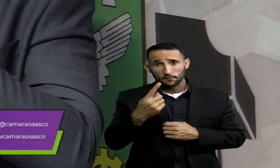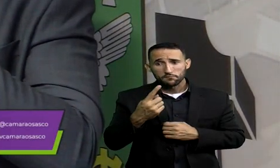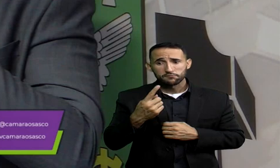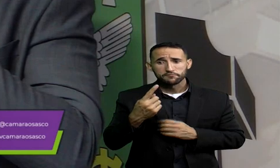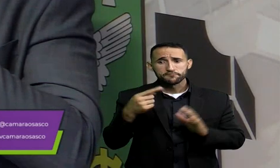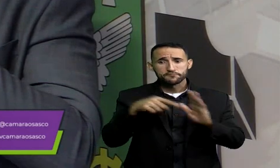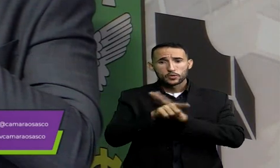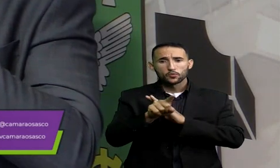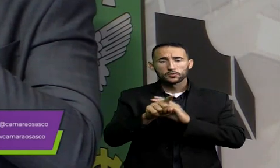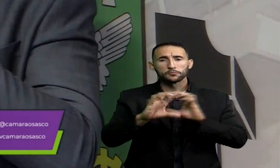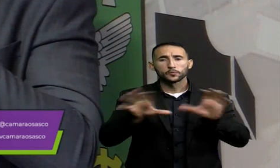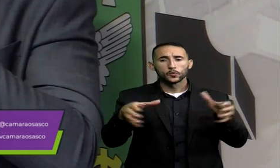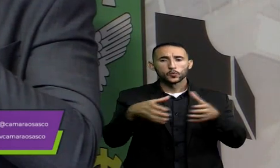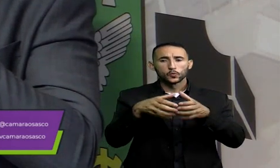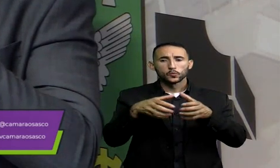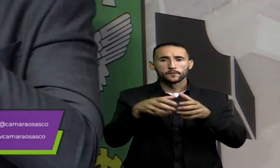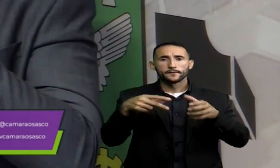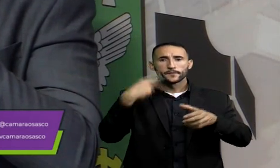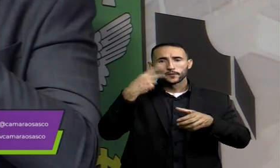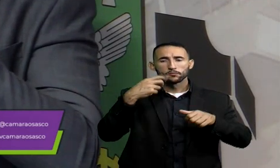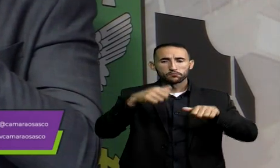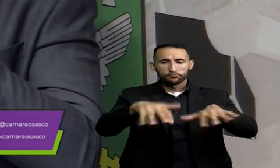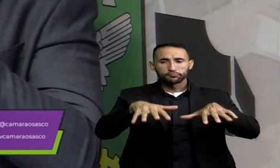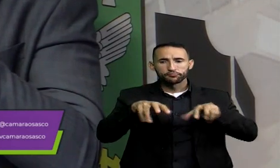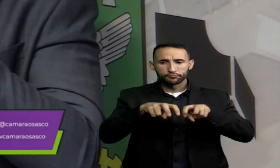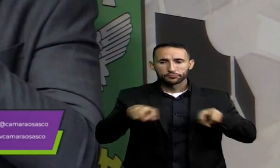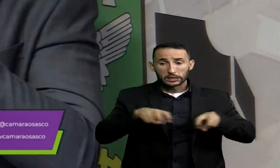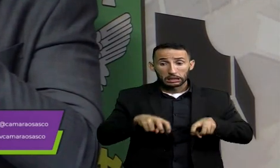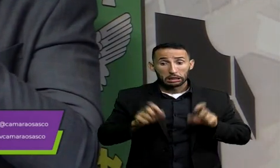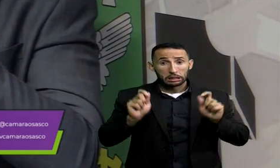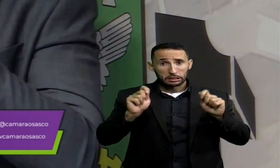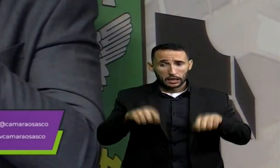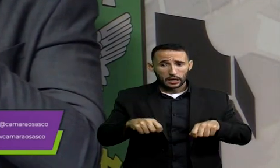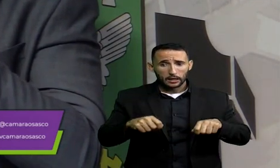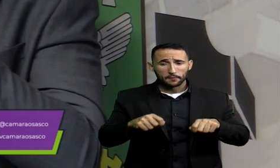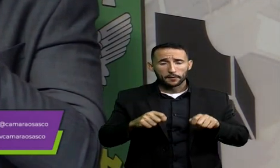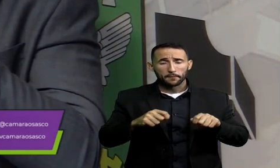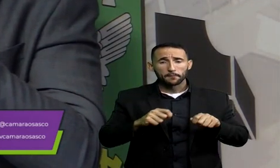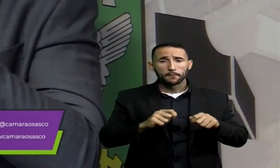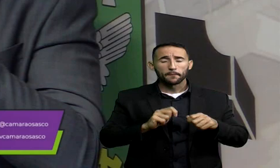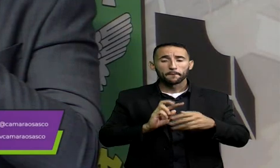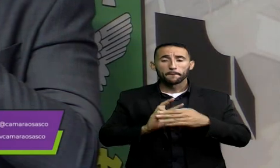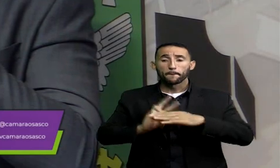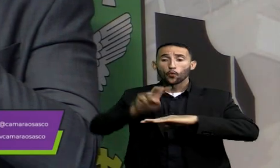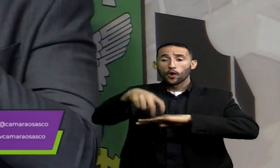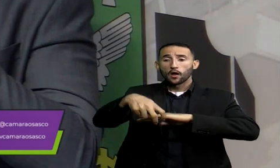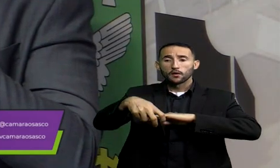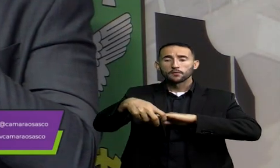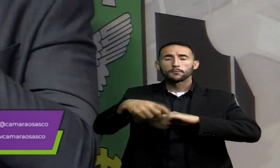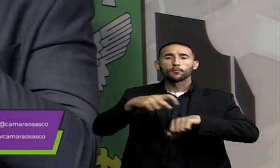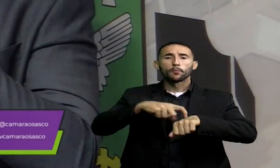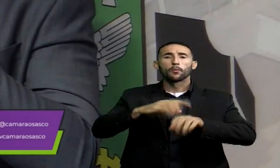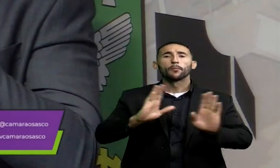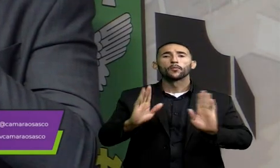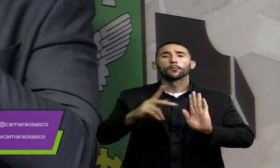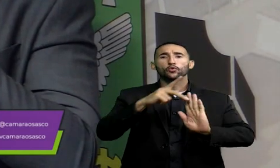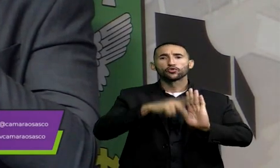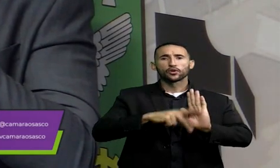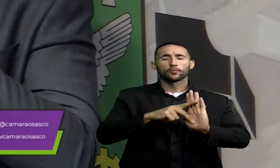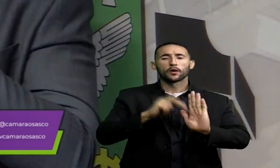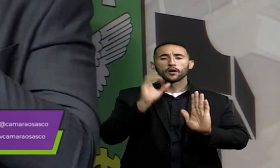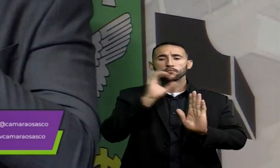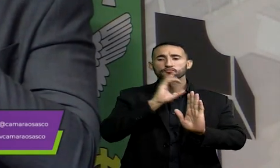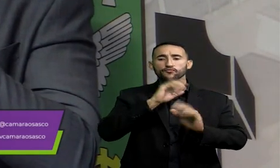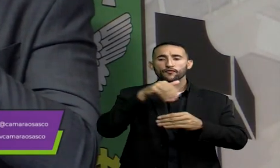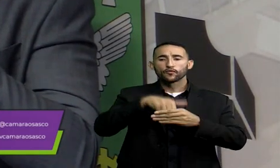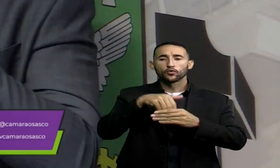para que possamos passar direto pra ordem do dia para que a gente possa dar agilidade aí na votação dos